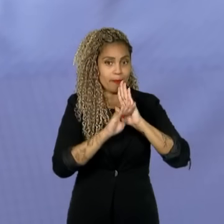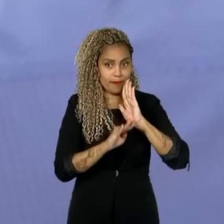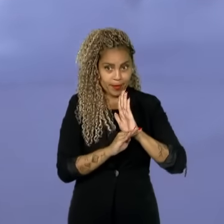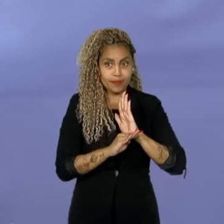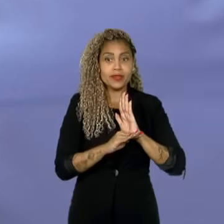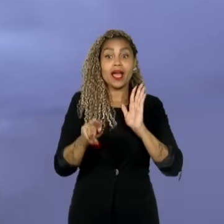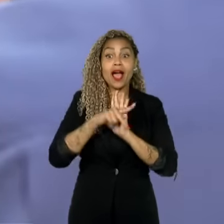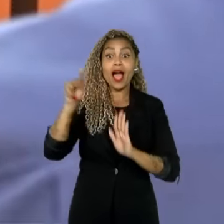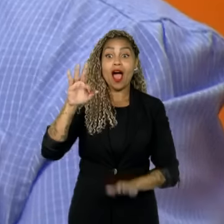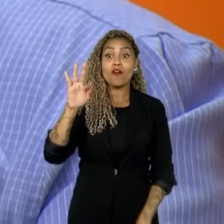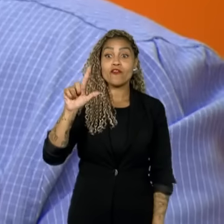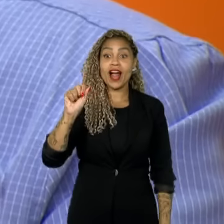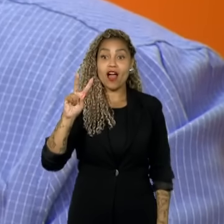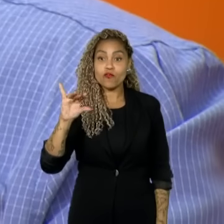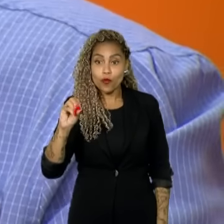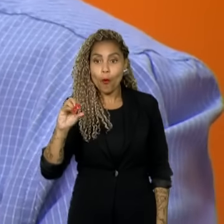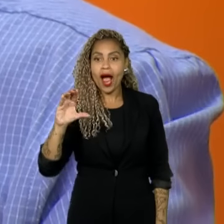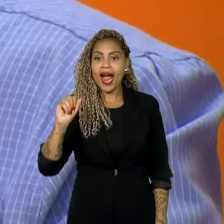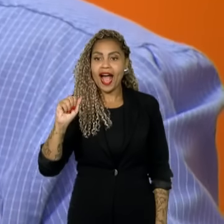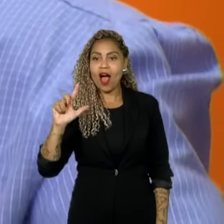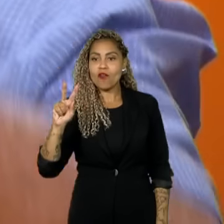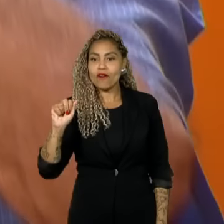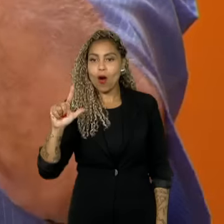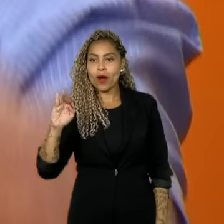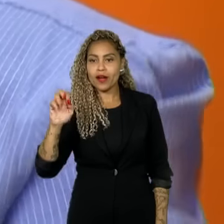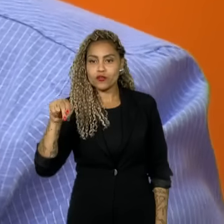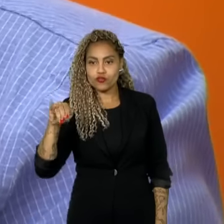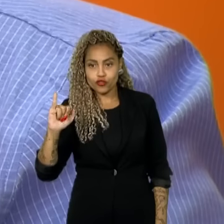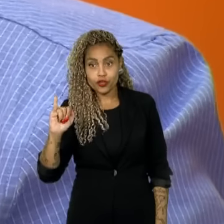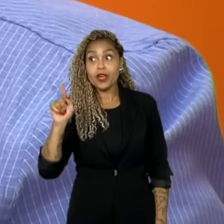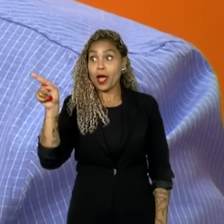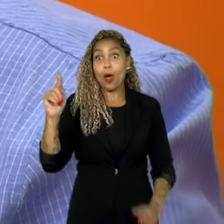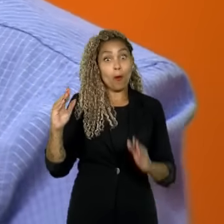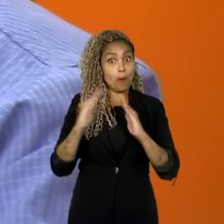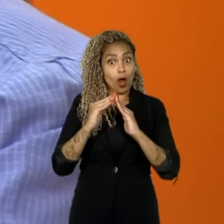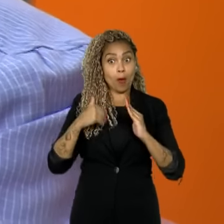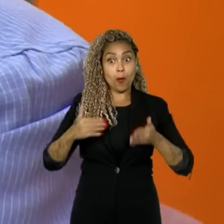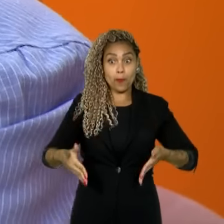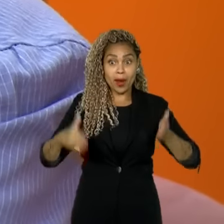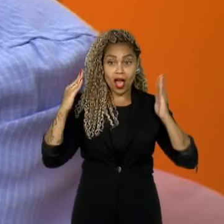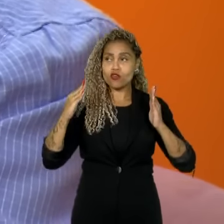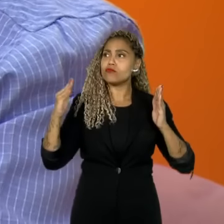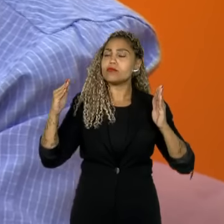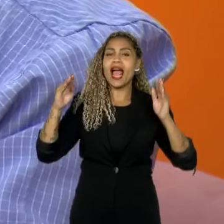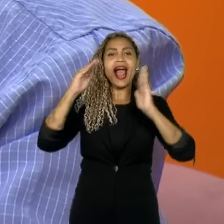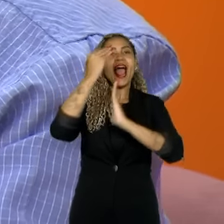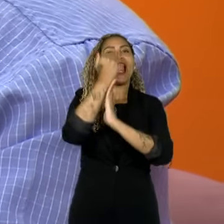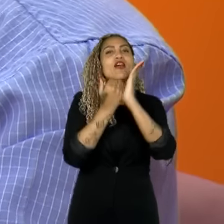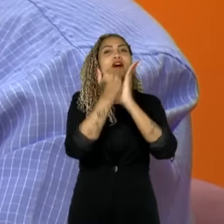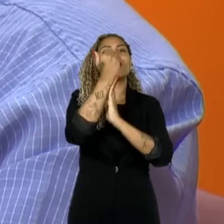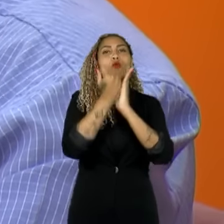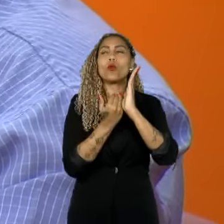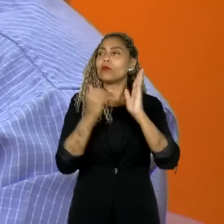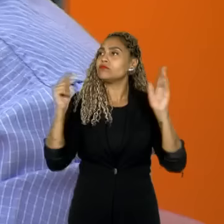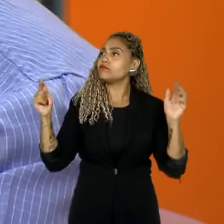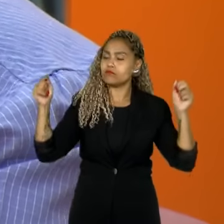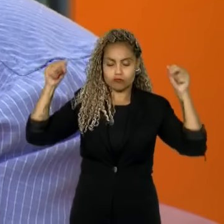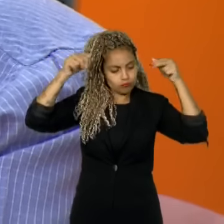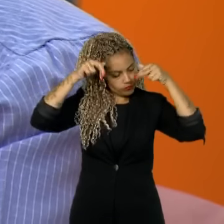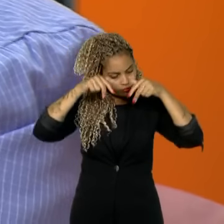Flávio Cavalcante... O Eduardo morava no meu prédio, desci com ele no elevador, eu conheci ele, mas ele não me conhecia,